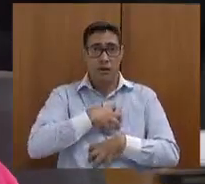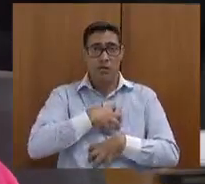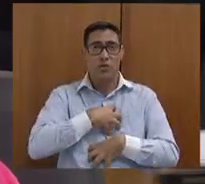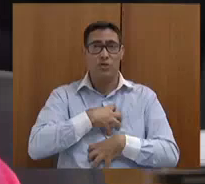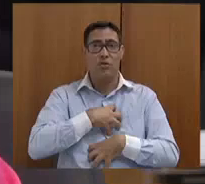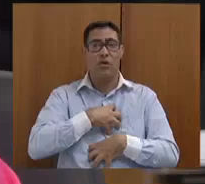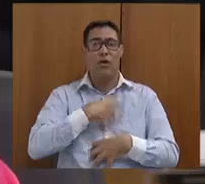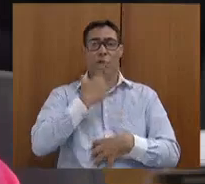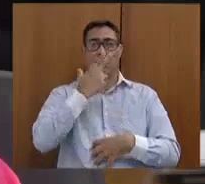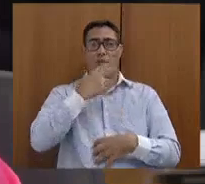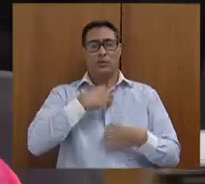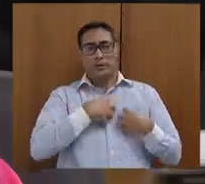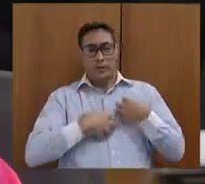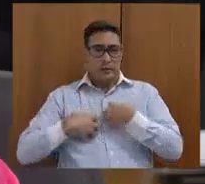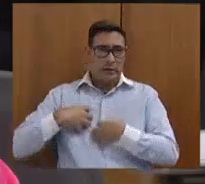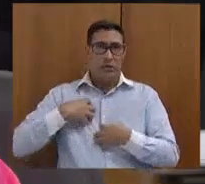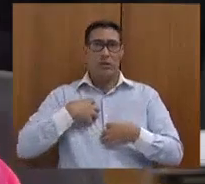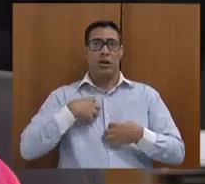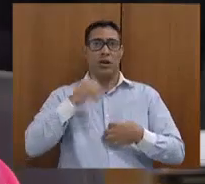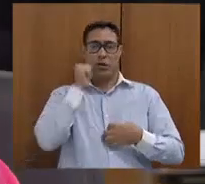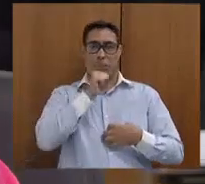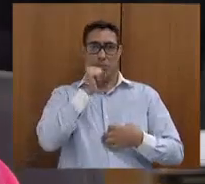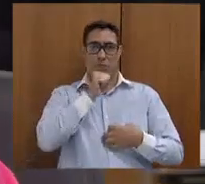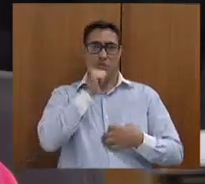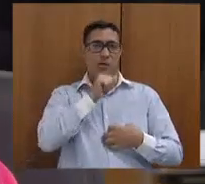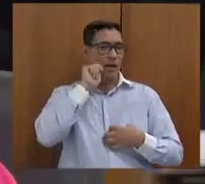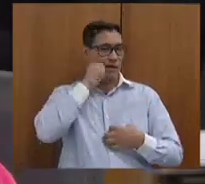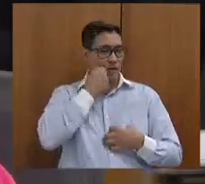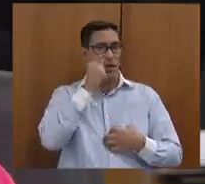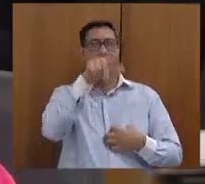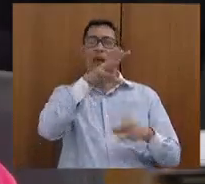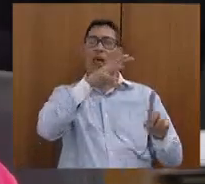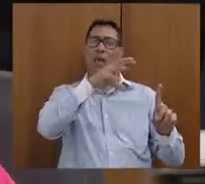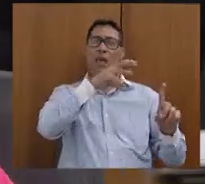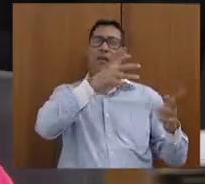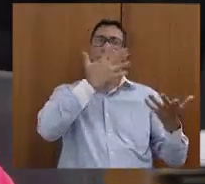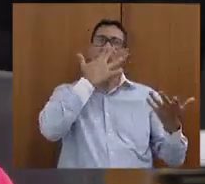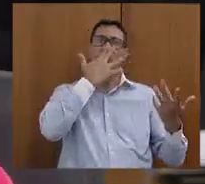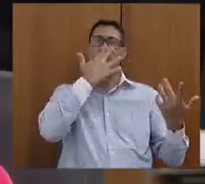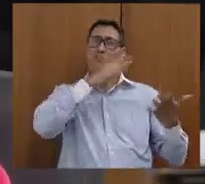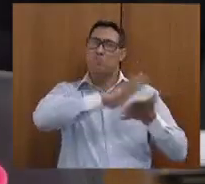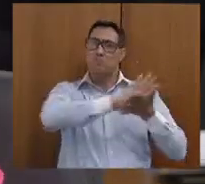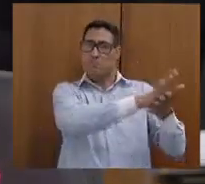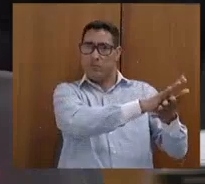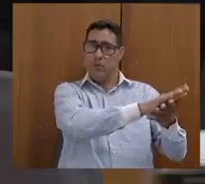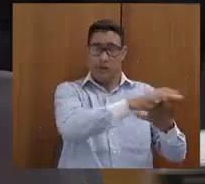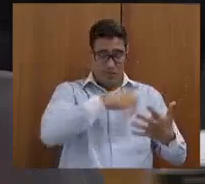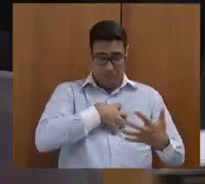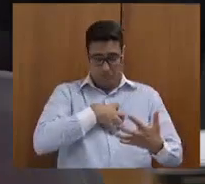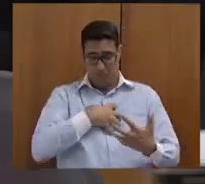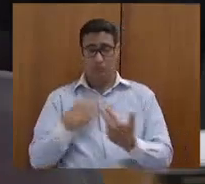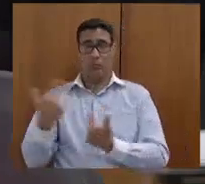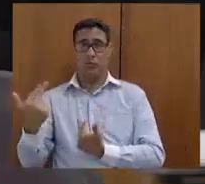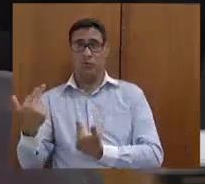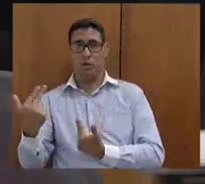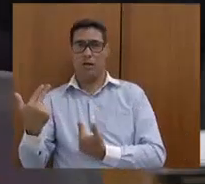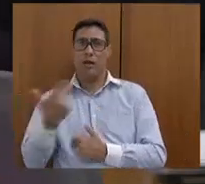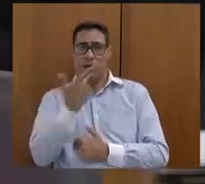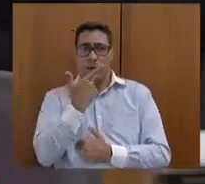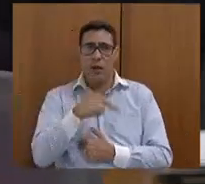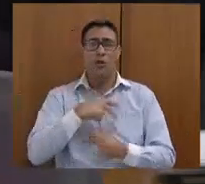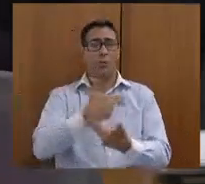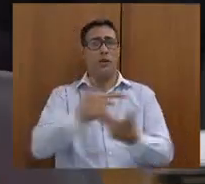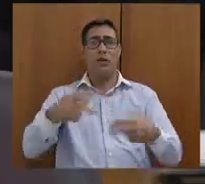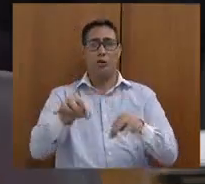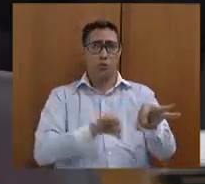ofendida todas nós somos né independente partido nós estamos falando de uma questão estrutural no